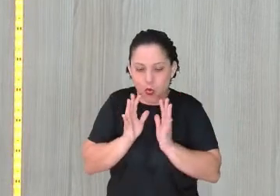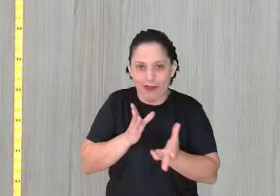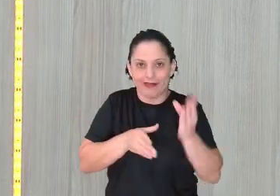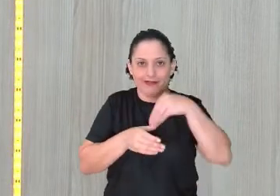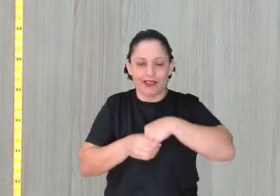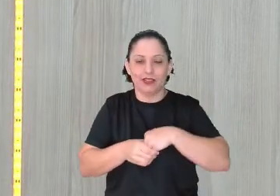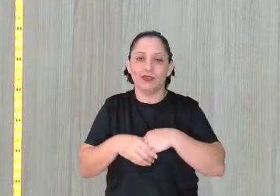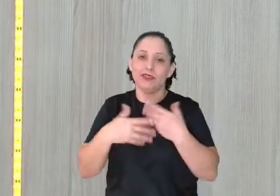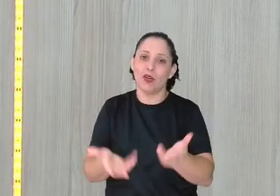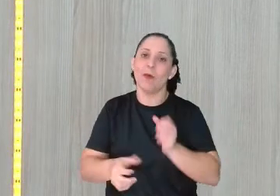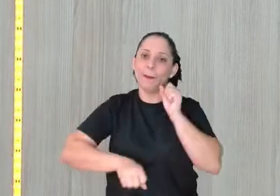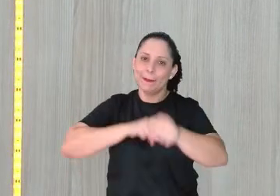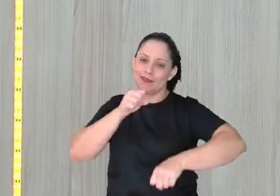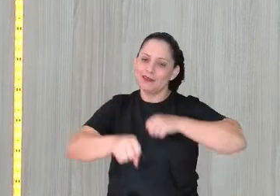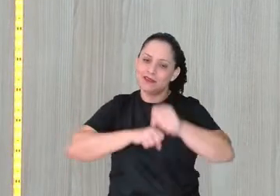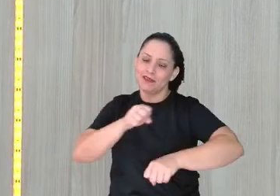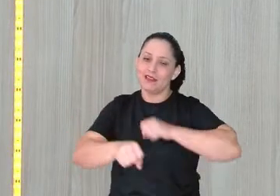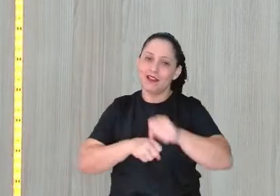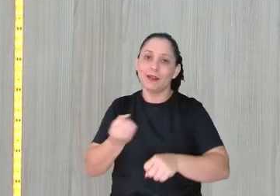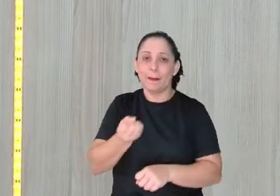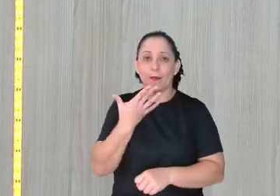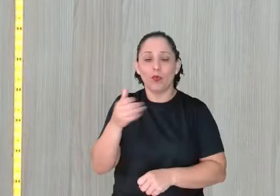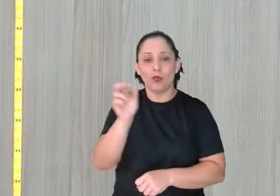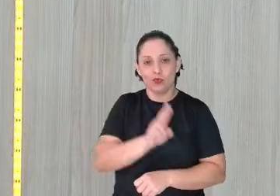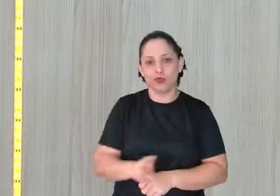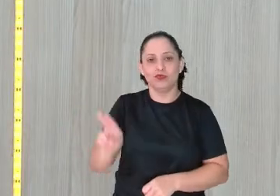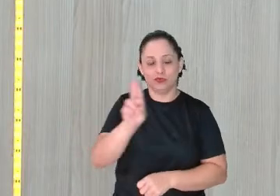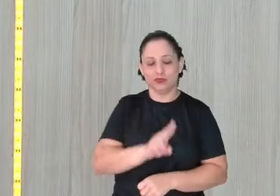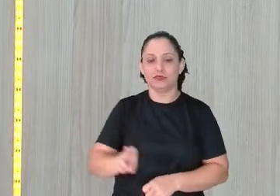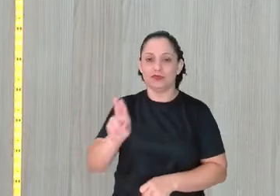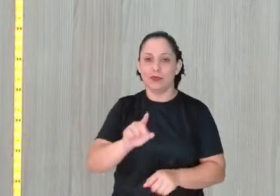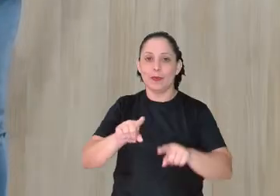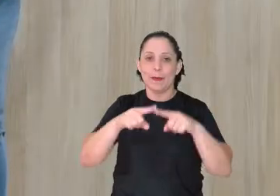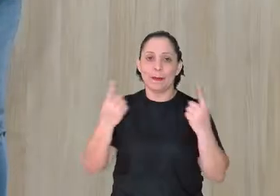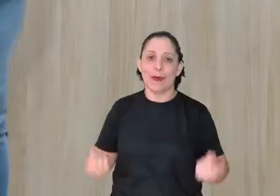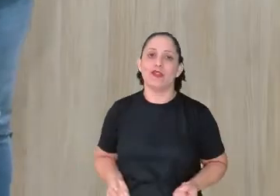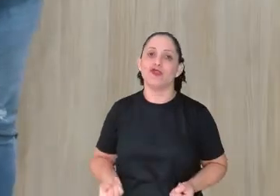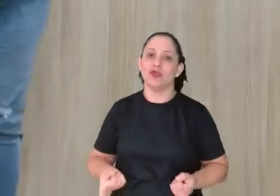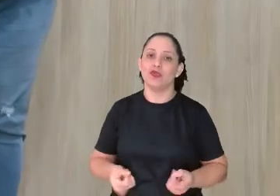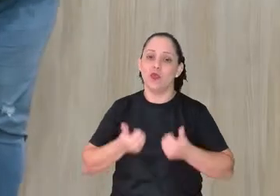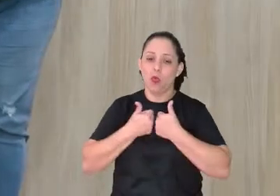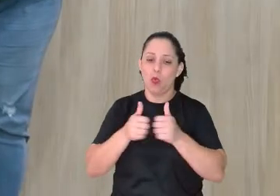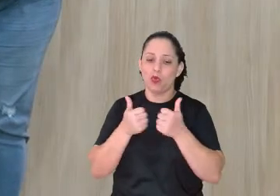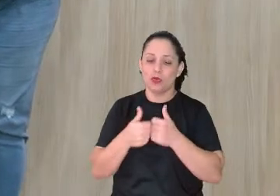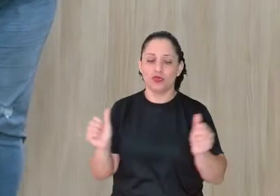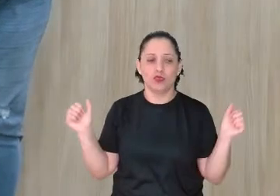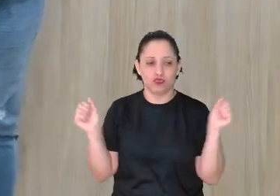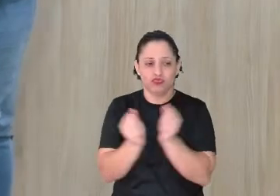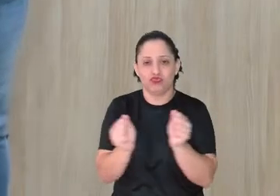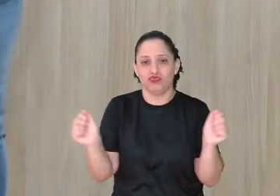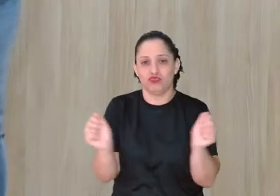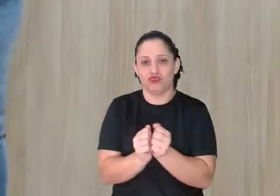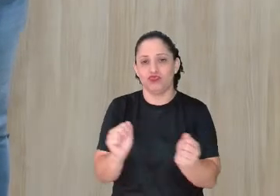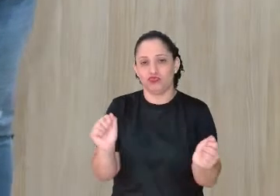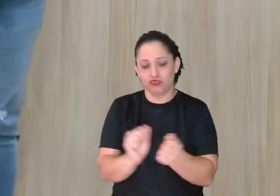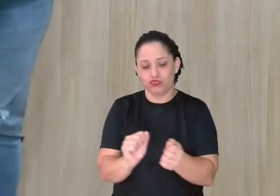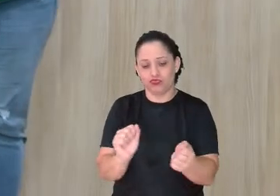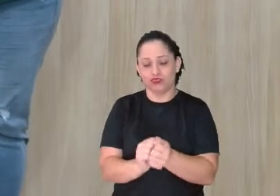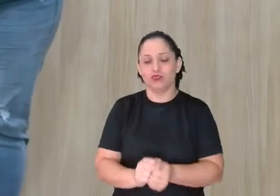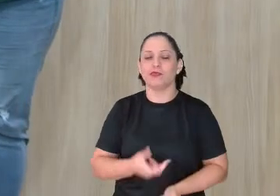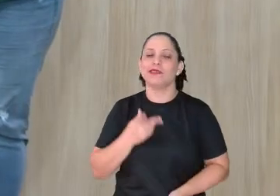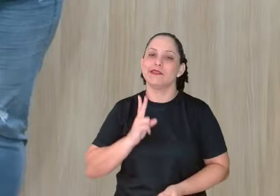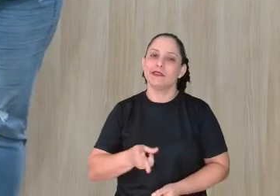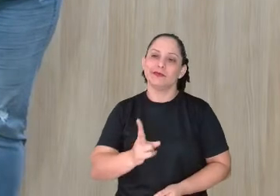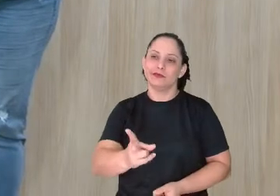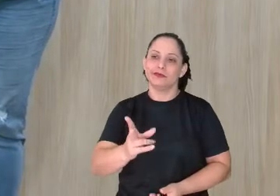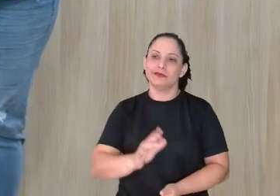todo dos carros na rua. Utilizar o transporte público, né? Mas Exatamente. nem sempre Mas nem a gente sempre. consegue. Exato. Pois é.